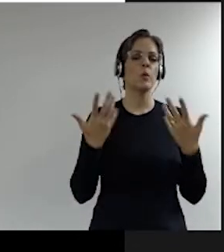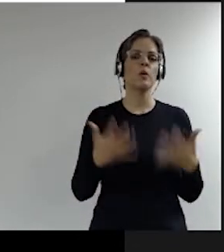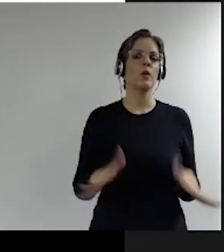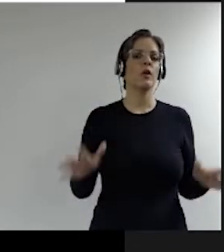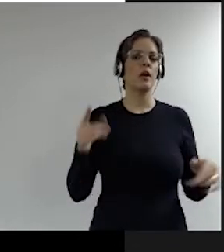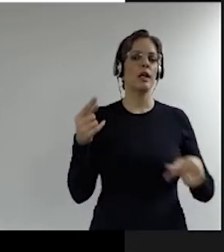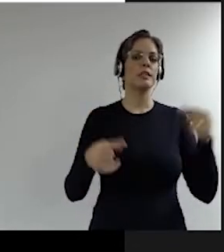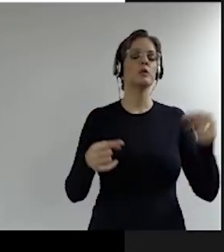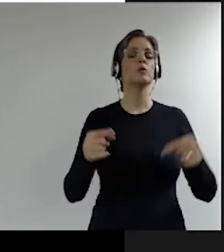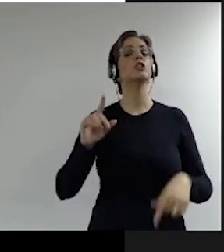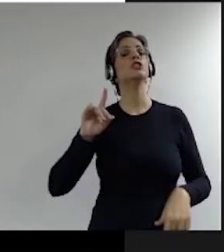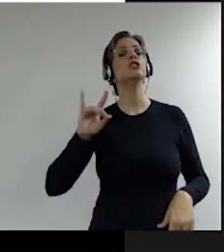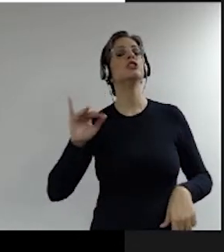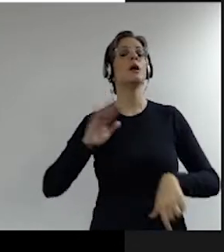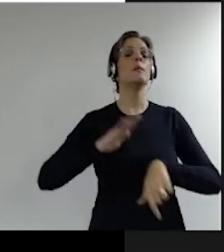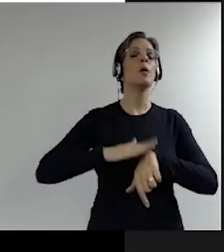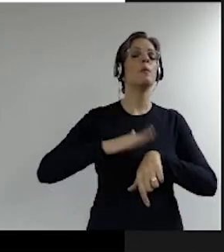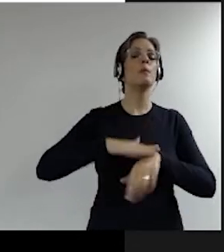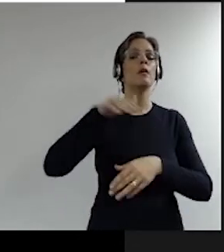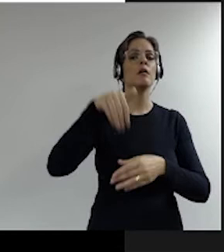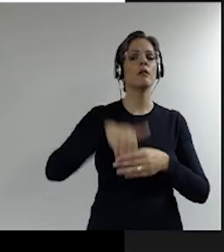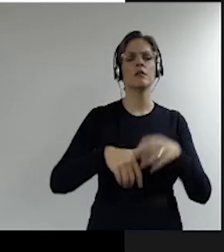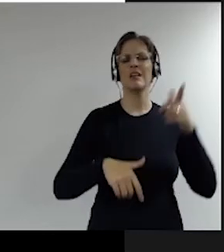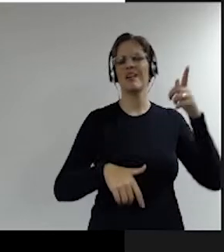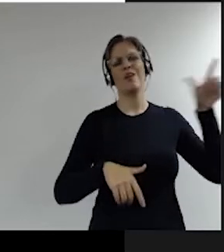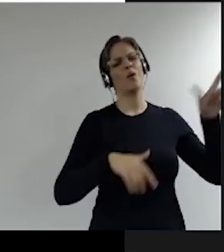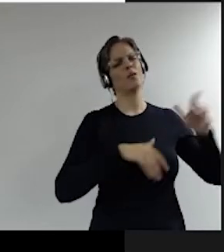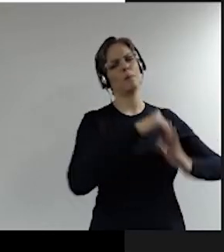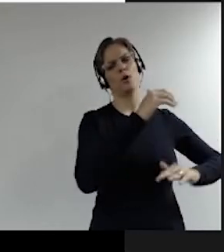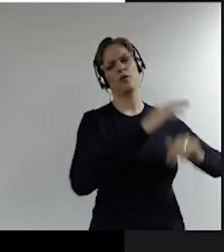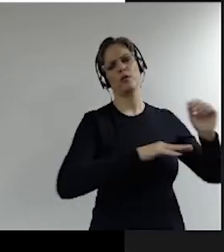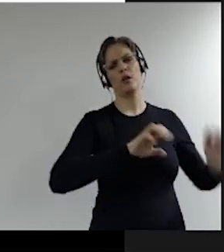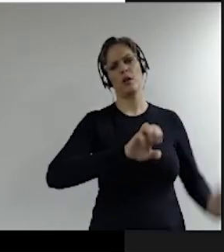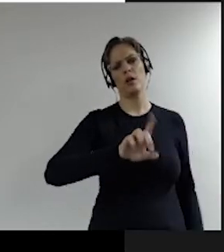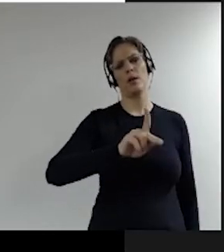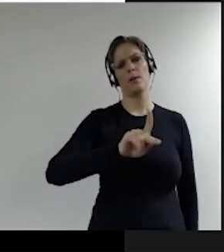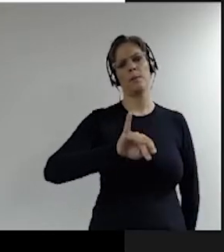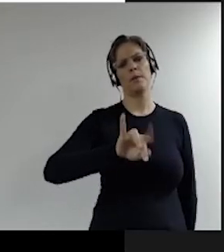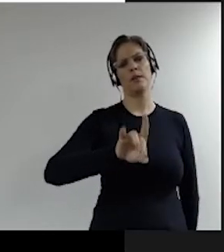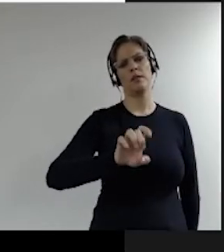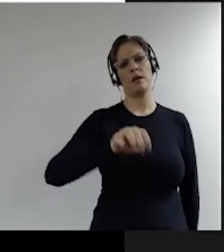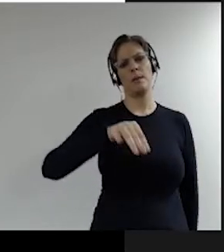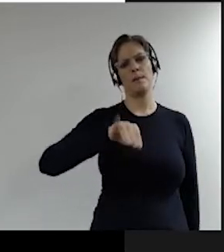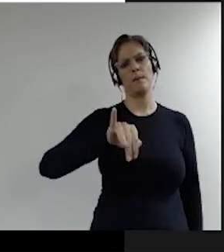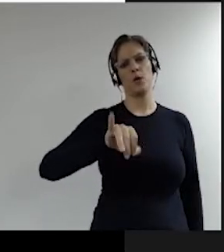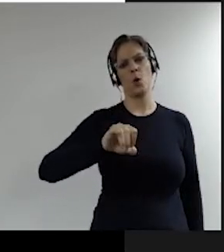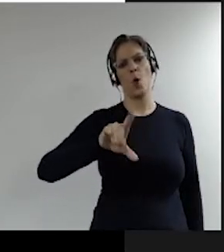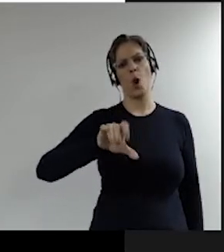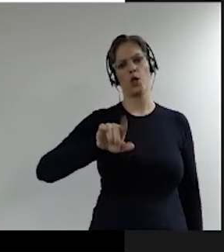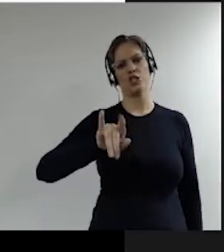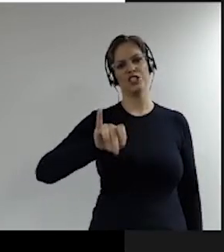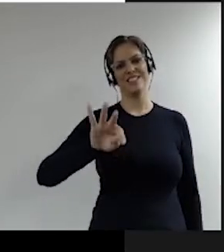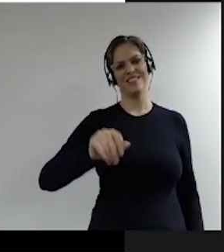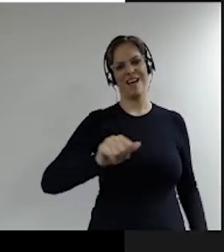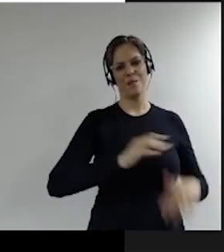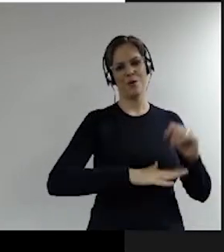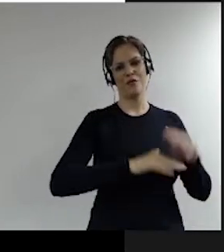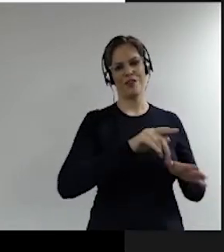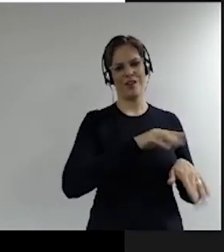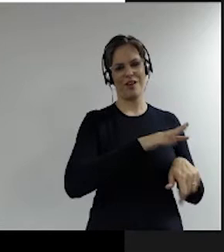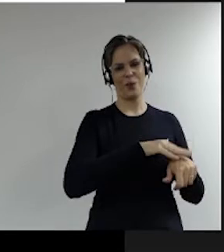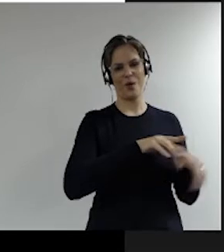às aulas, isso é tema para epidemiologistas, eu não sou epidemiologista. Mas eu queria